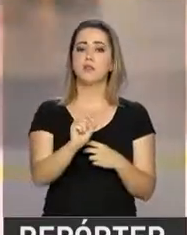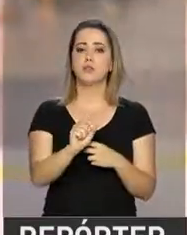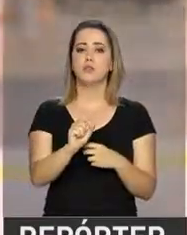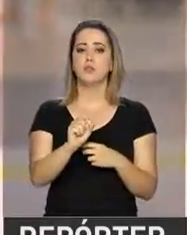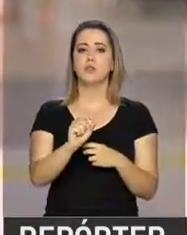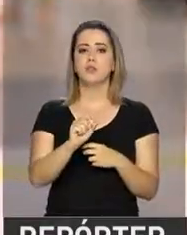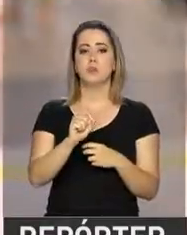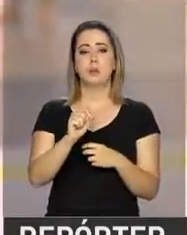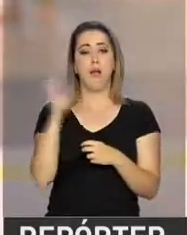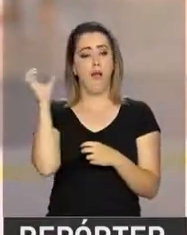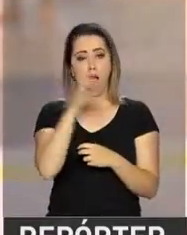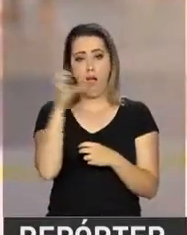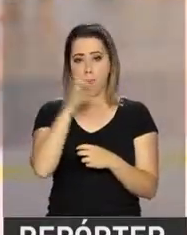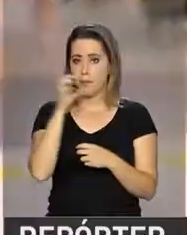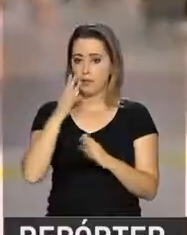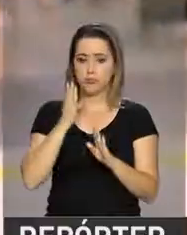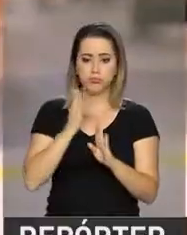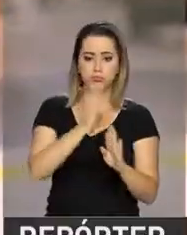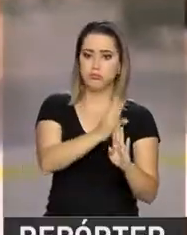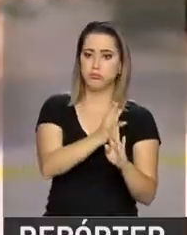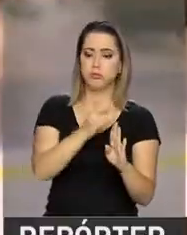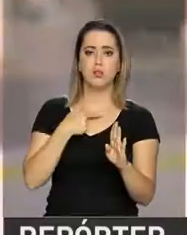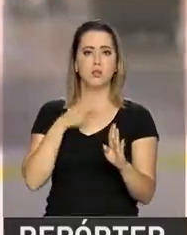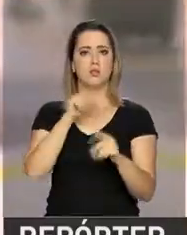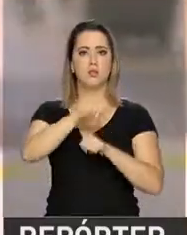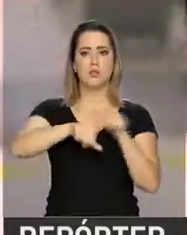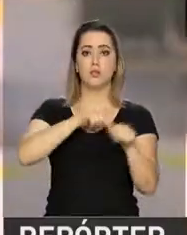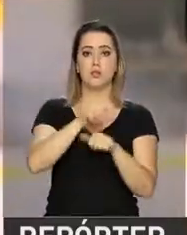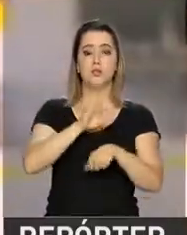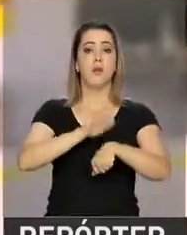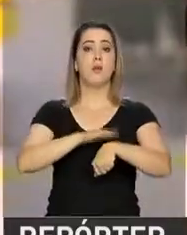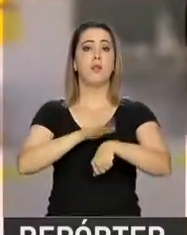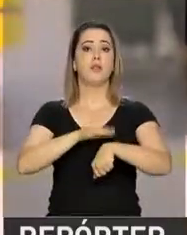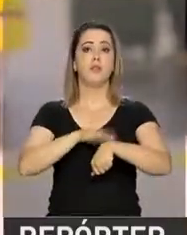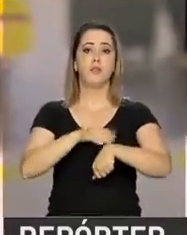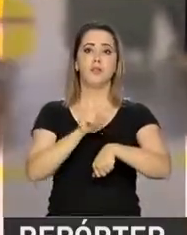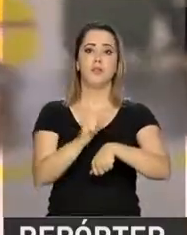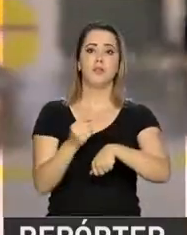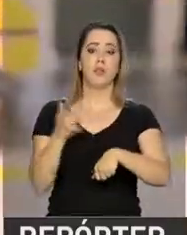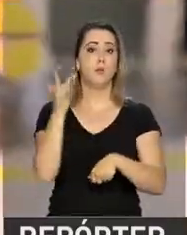perdendo menos tempo e transformando o tempo em ouro, né?